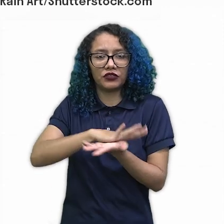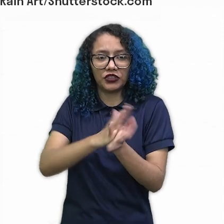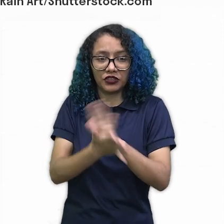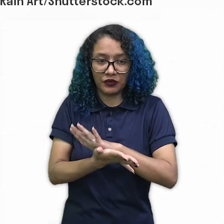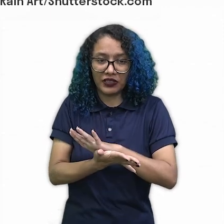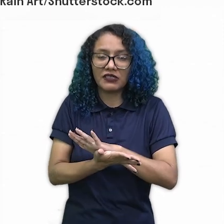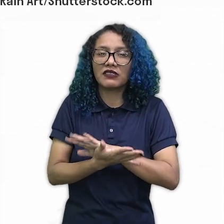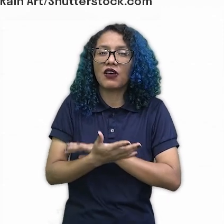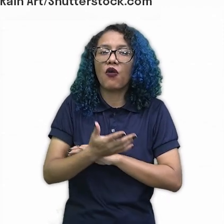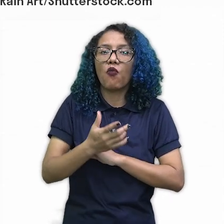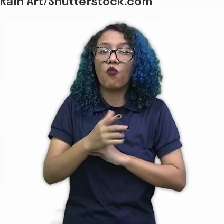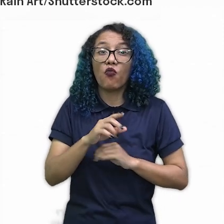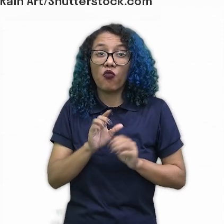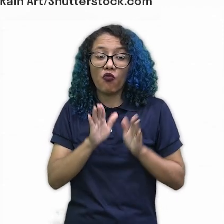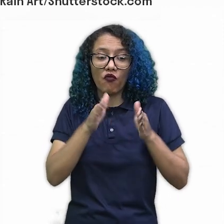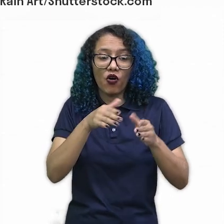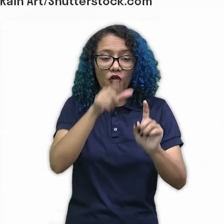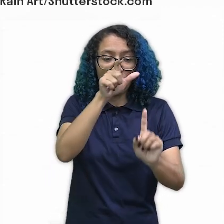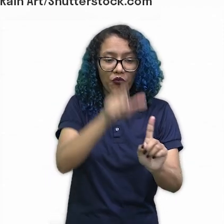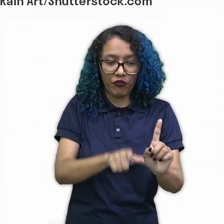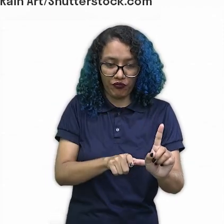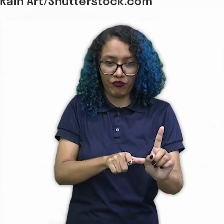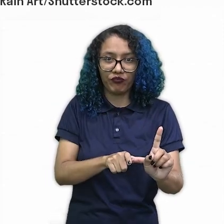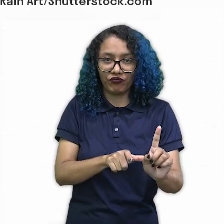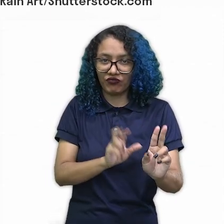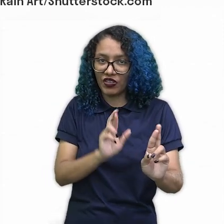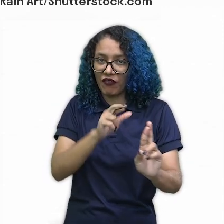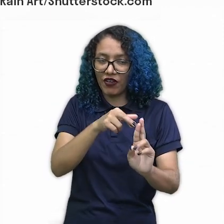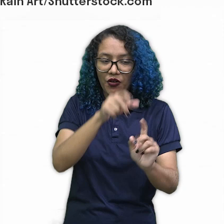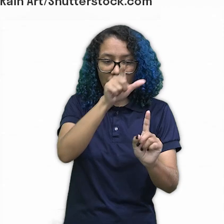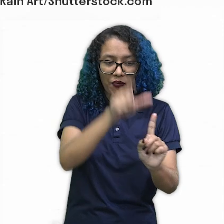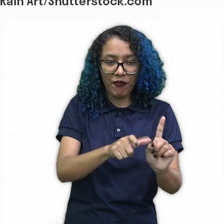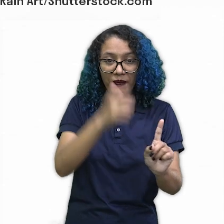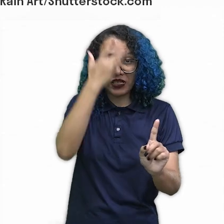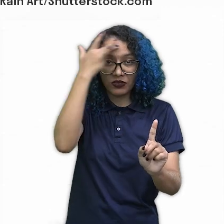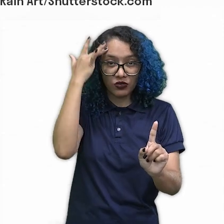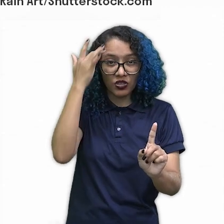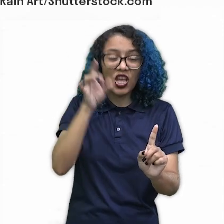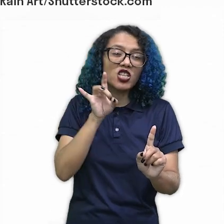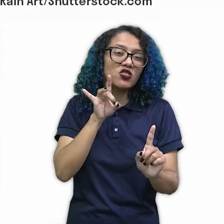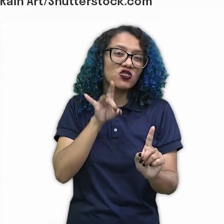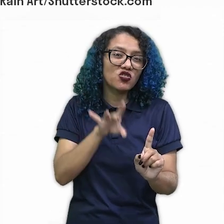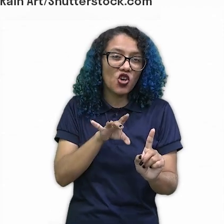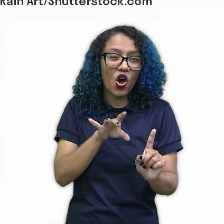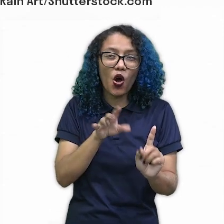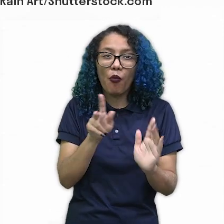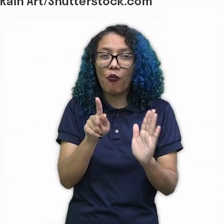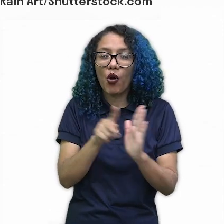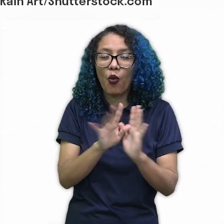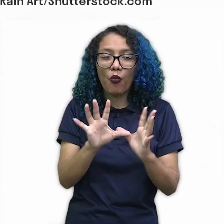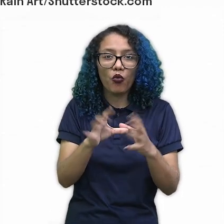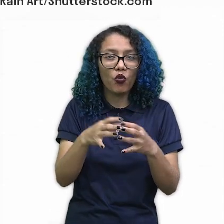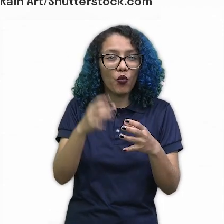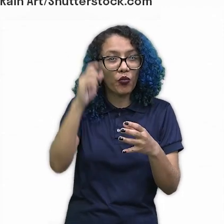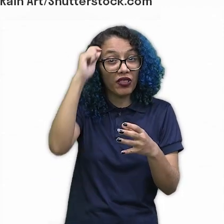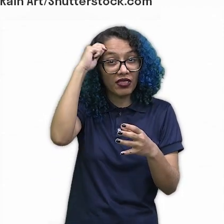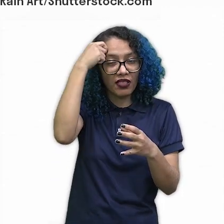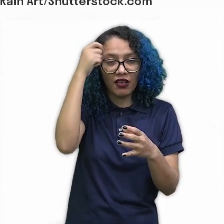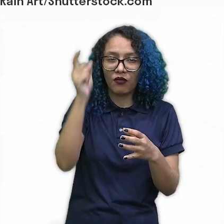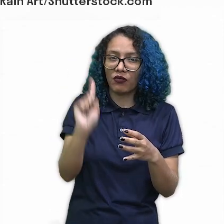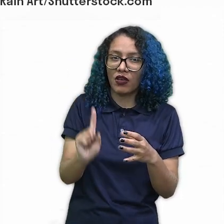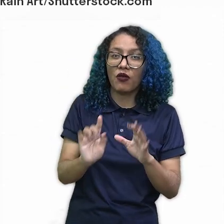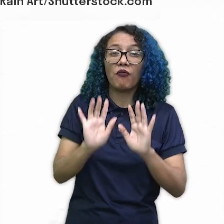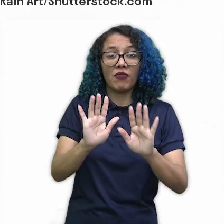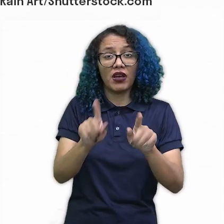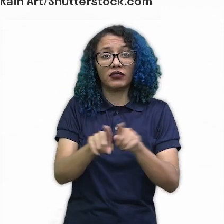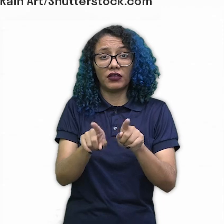discriminação direcionada a alguém. Então aqui não estou falando só de negros, né, da cor,